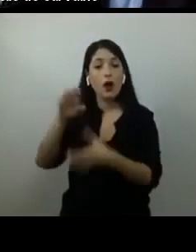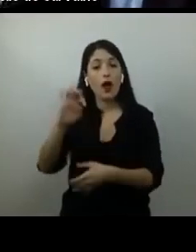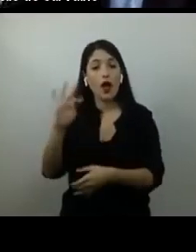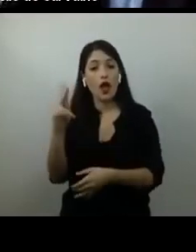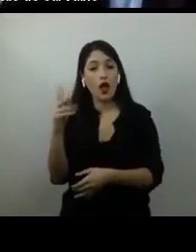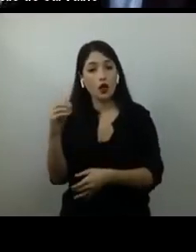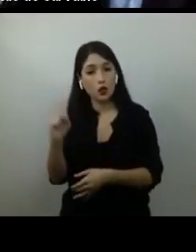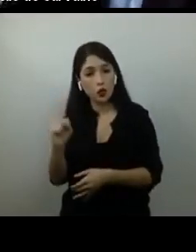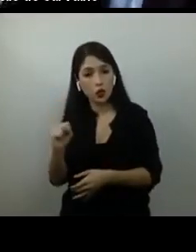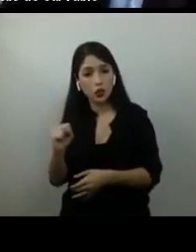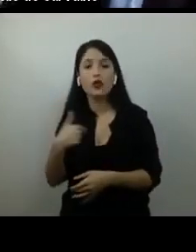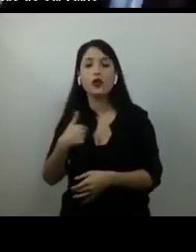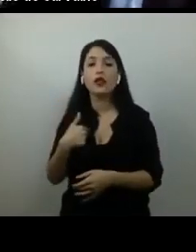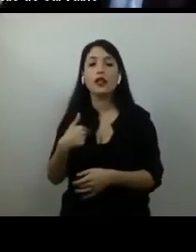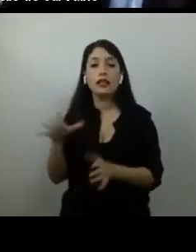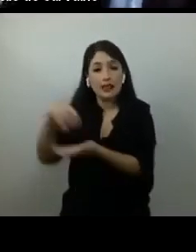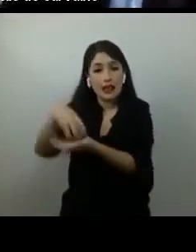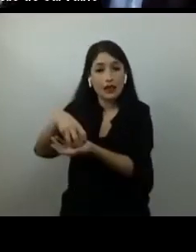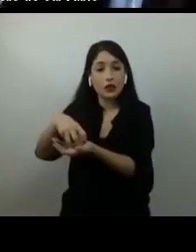22 de Agosto da PUC de São Paulo,